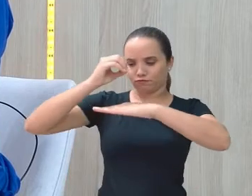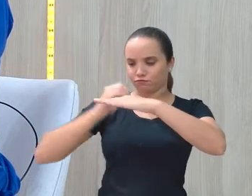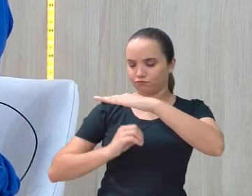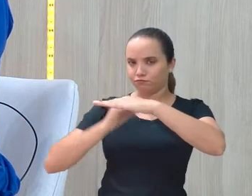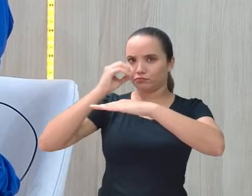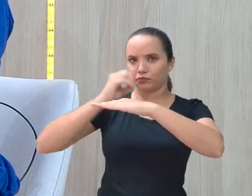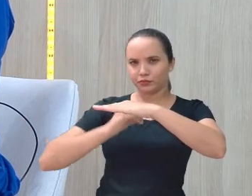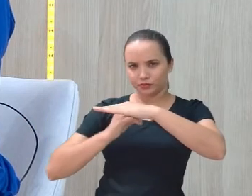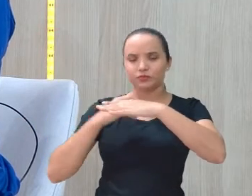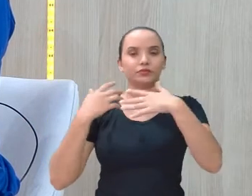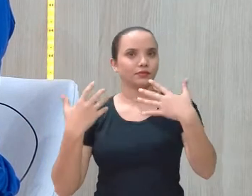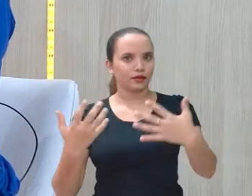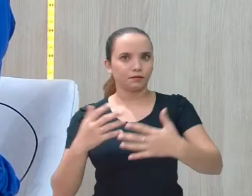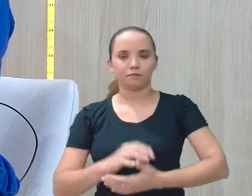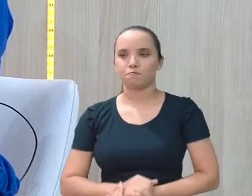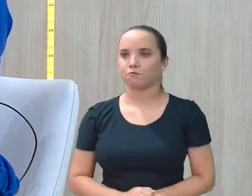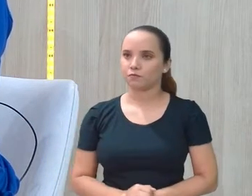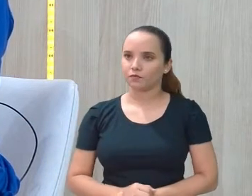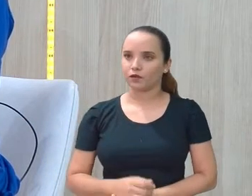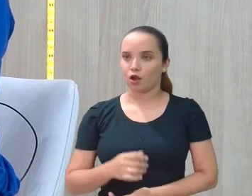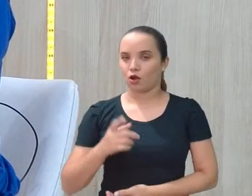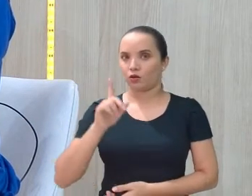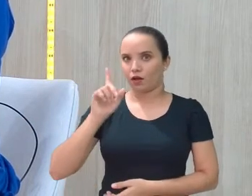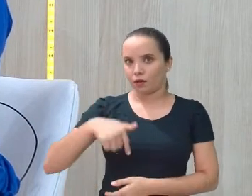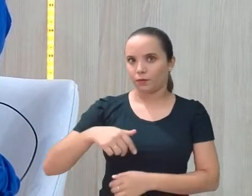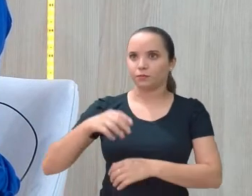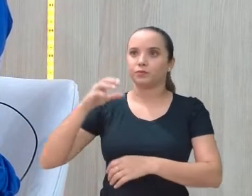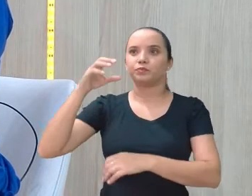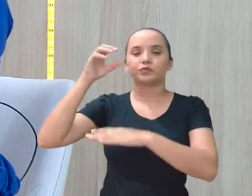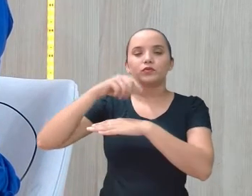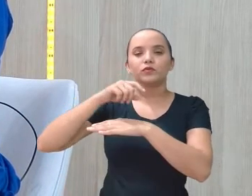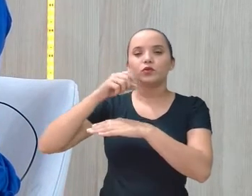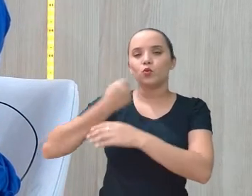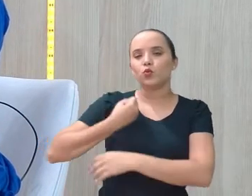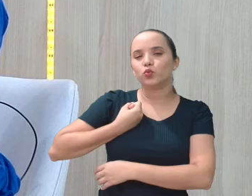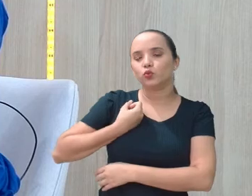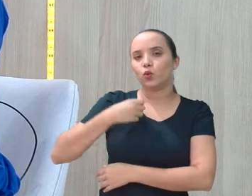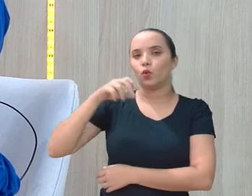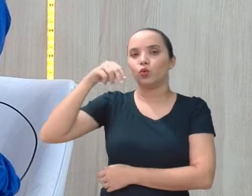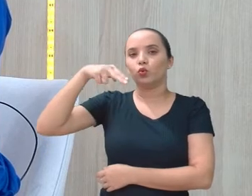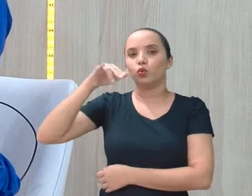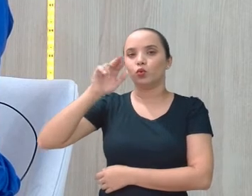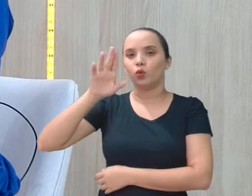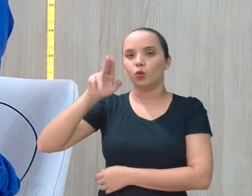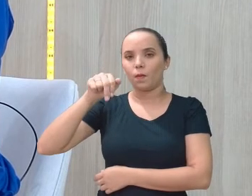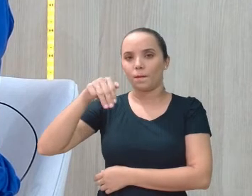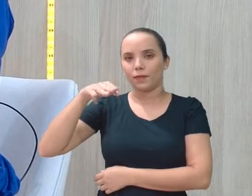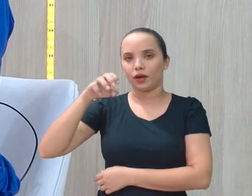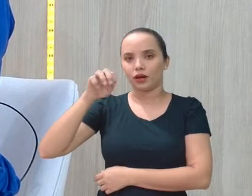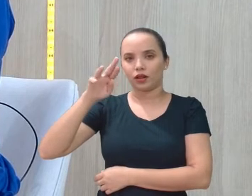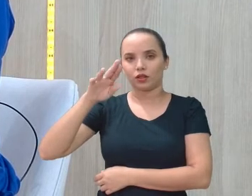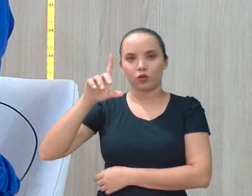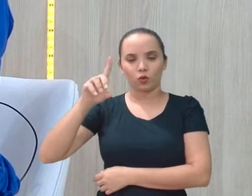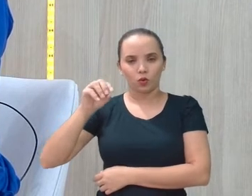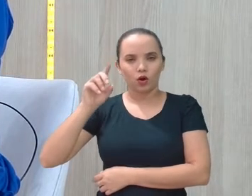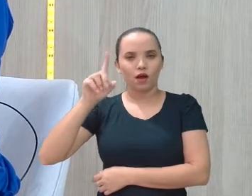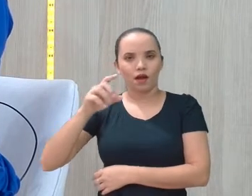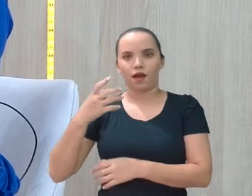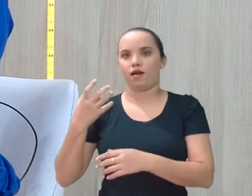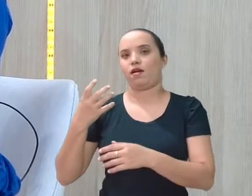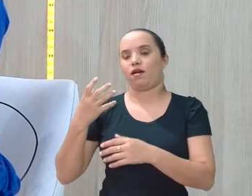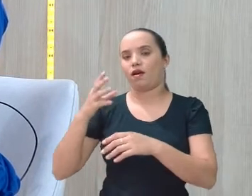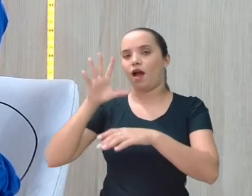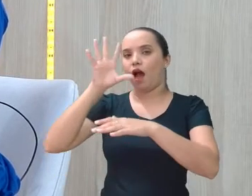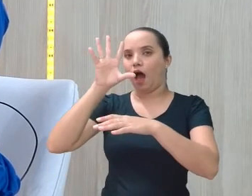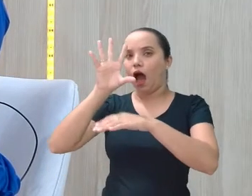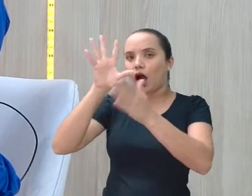tá? Então, o numerador representa a cópia e o denominador,